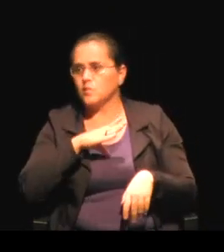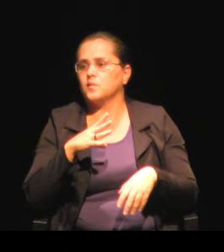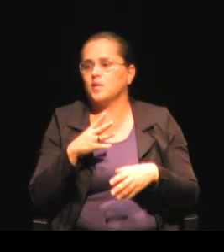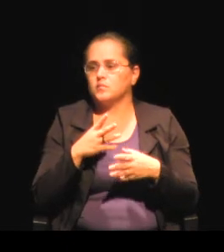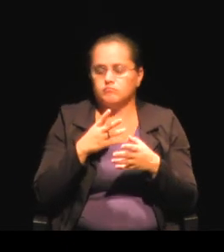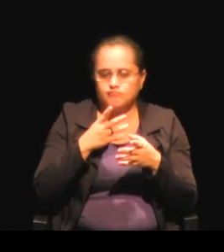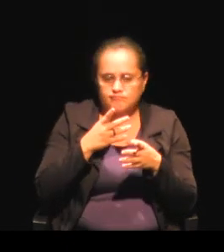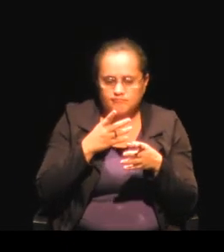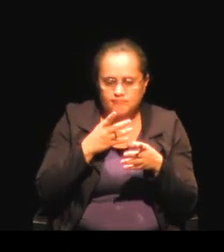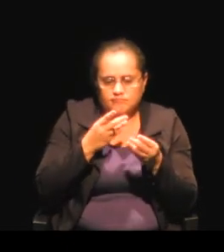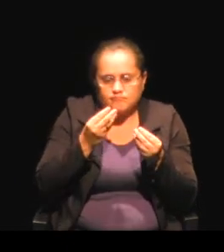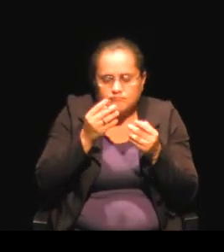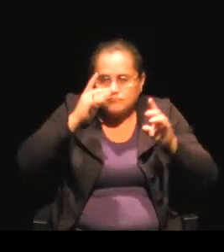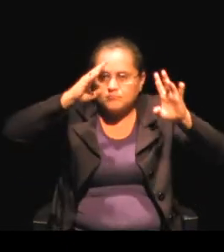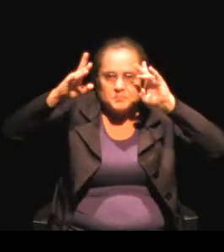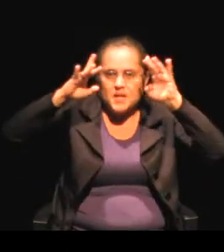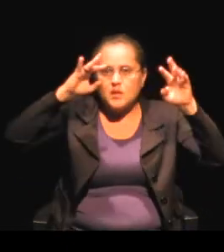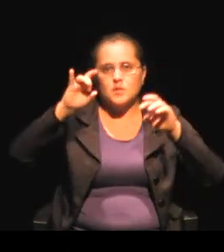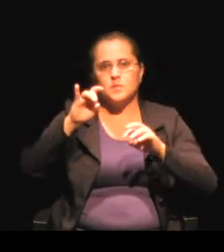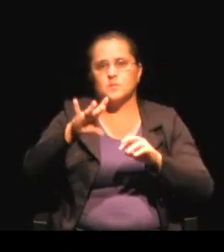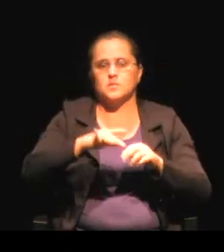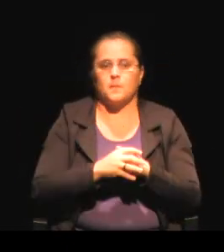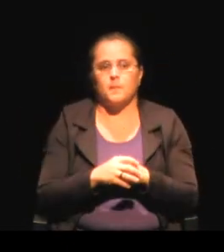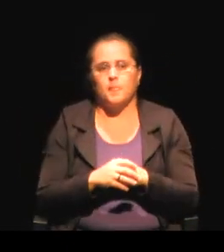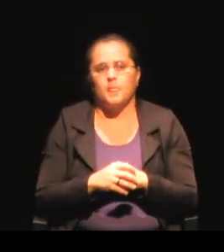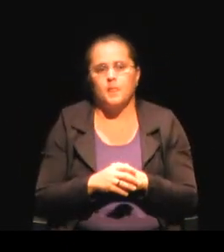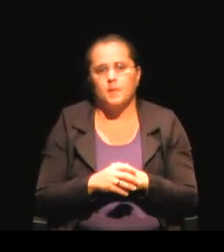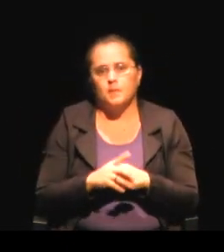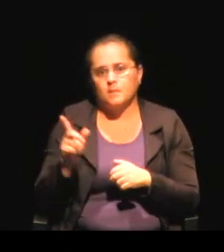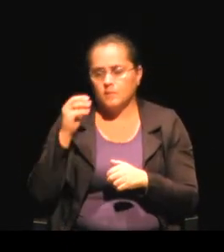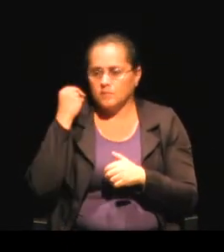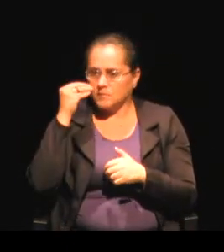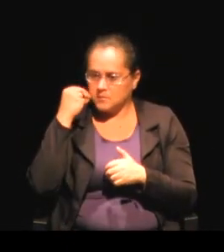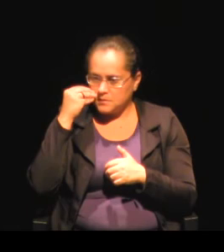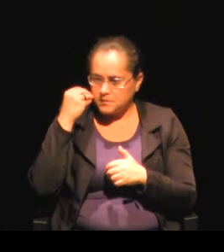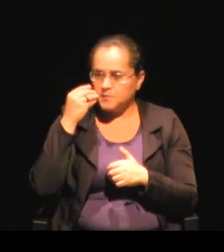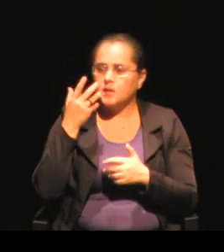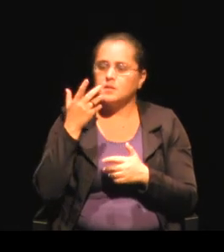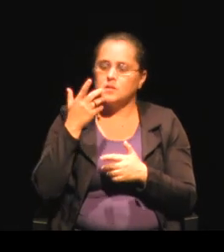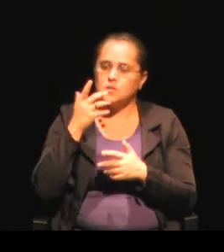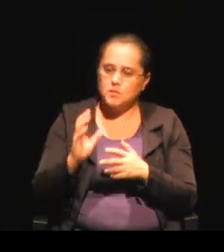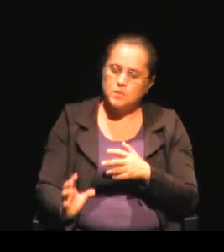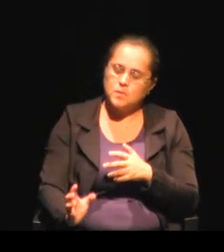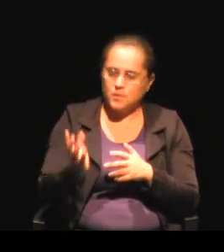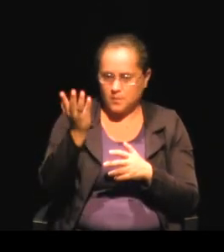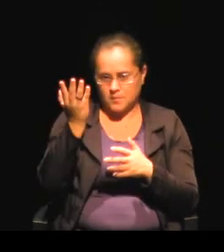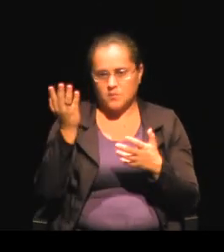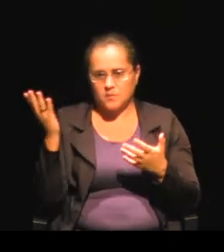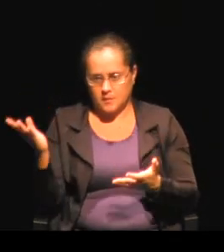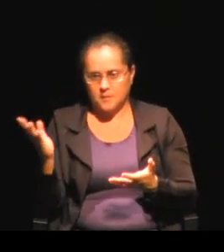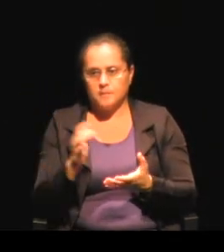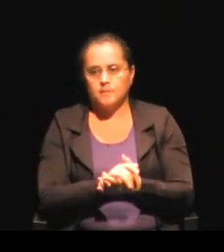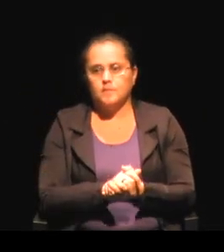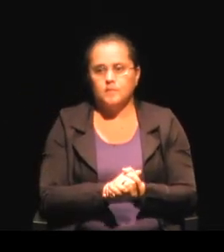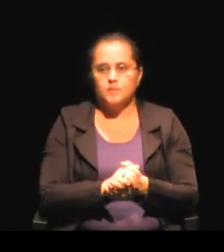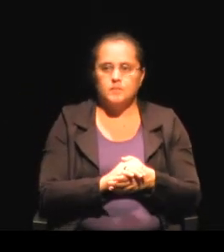entrou batucando lá, e foi um uso super legal, a gente ficou super feliz quando alguém fez essas fotos aqui, de um